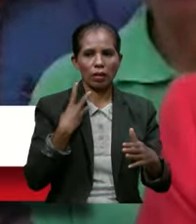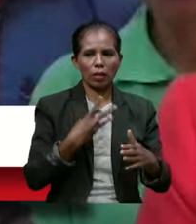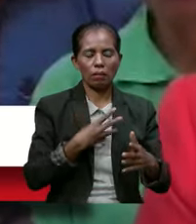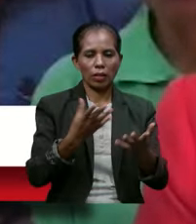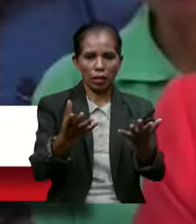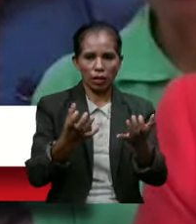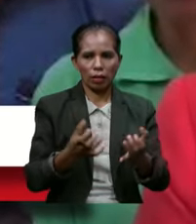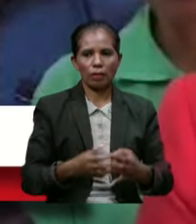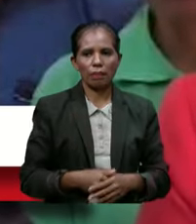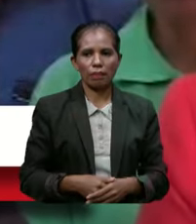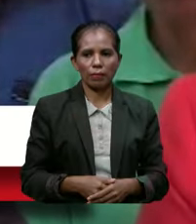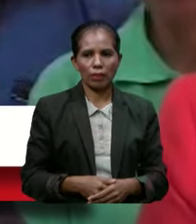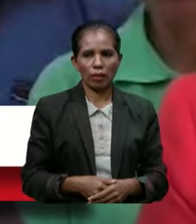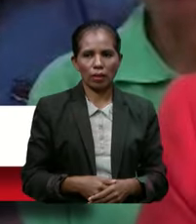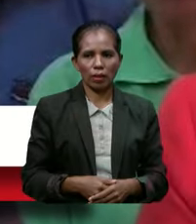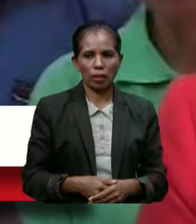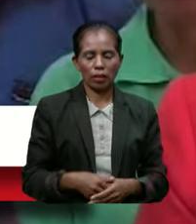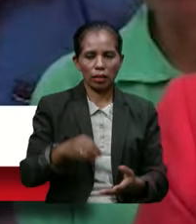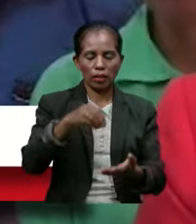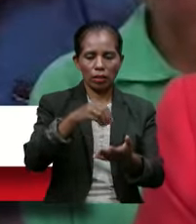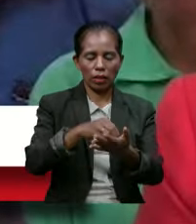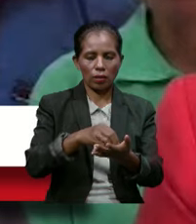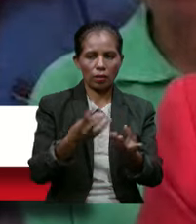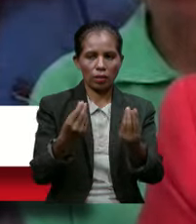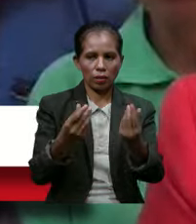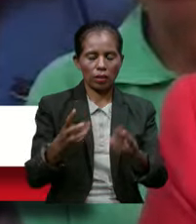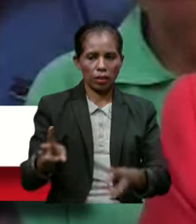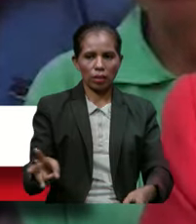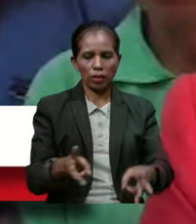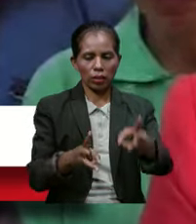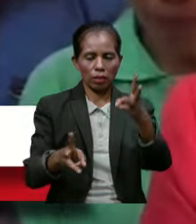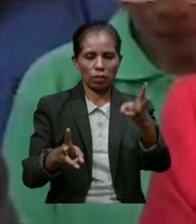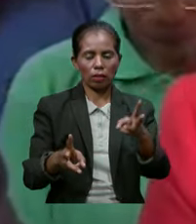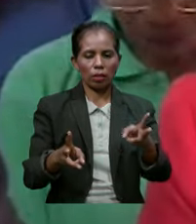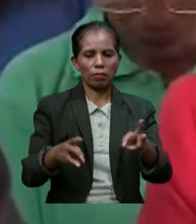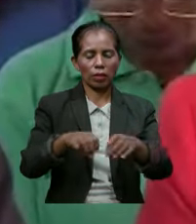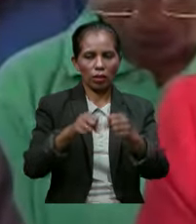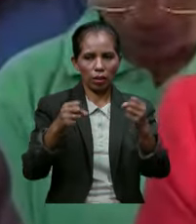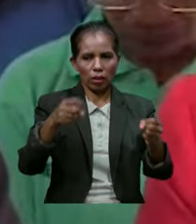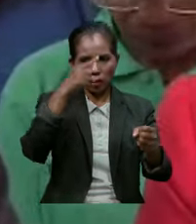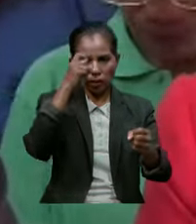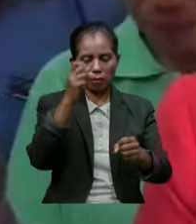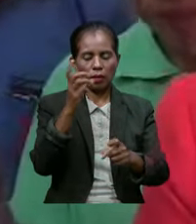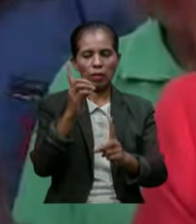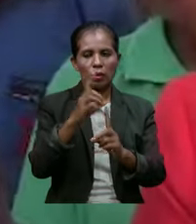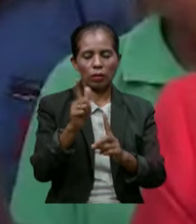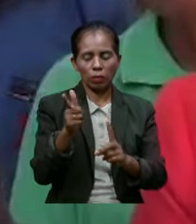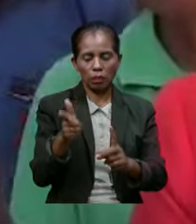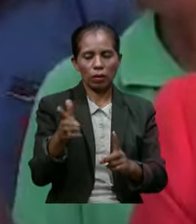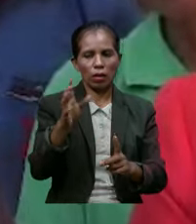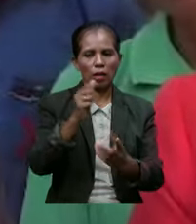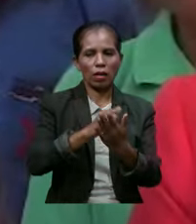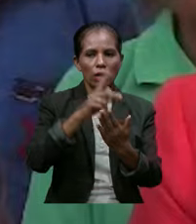hakarak atu tate rai e a estrada Sernabekua tamba 20 de abril